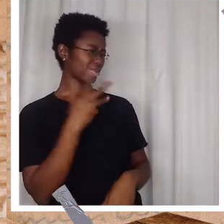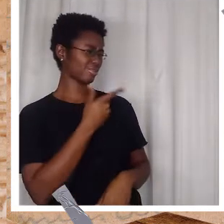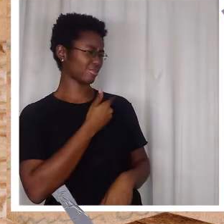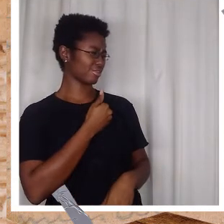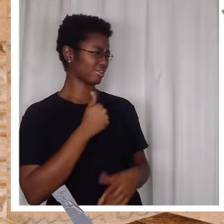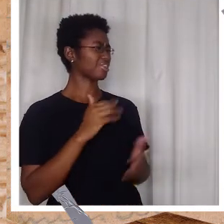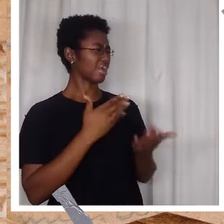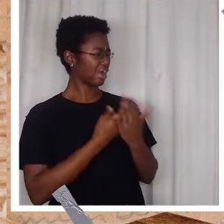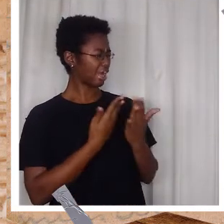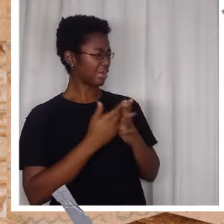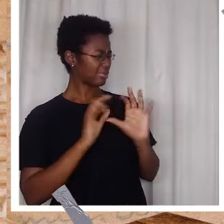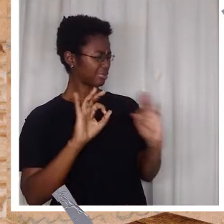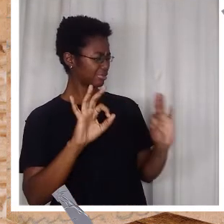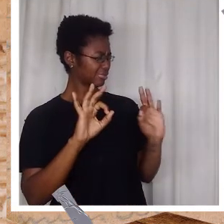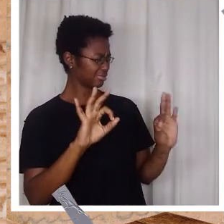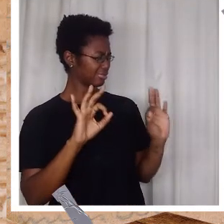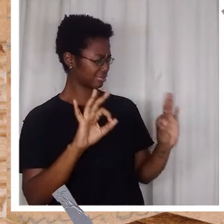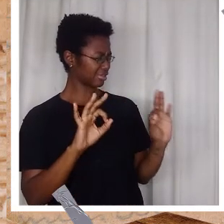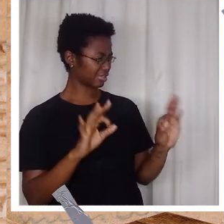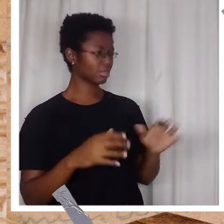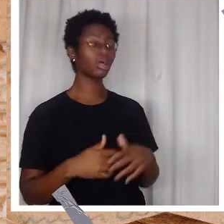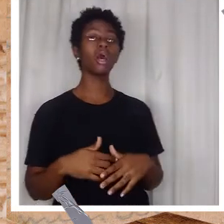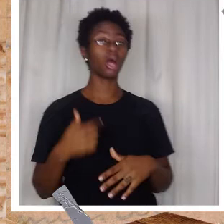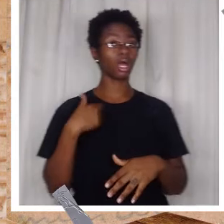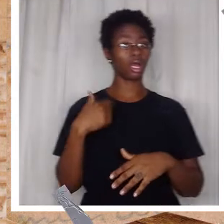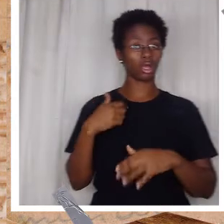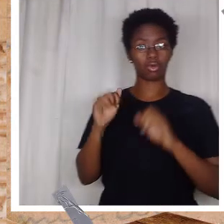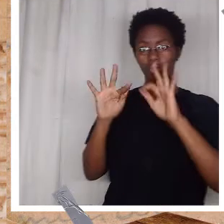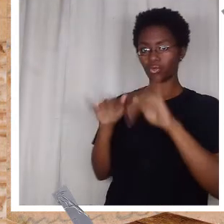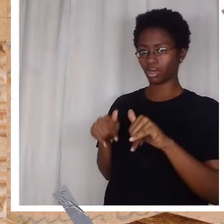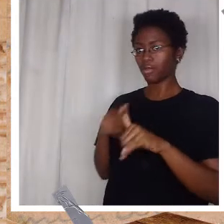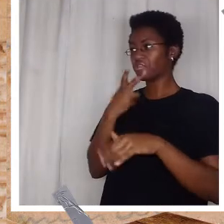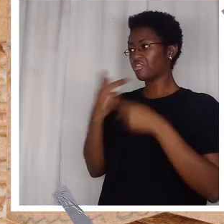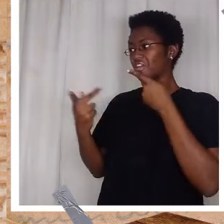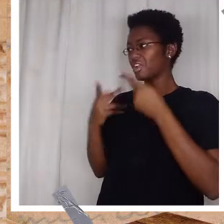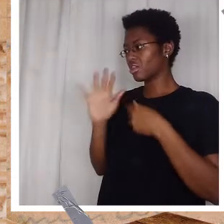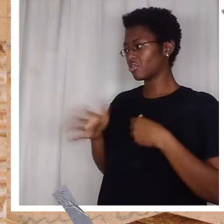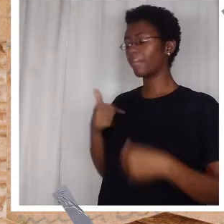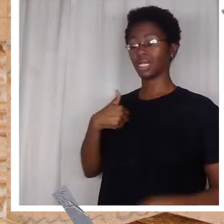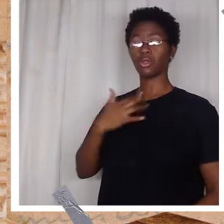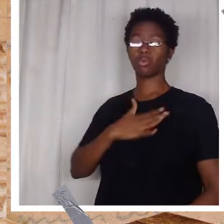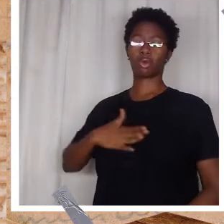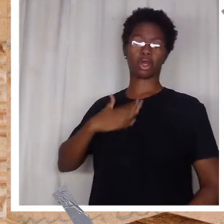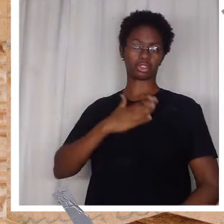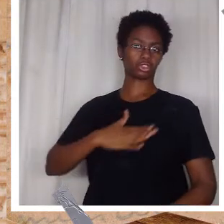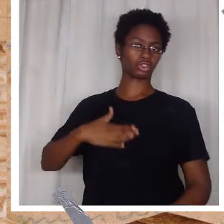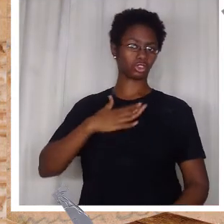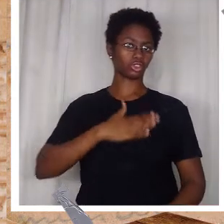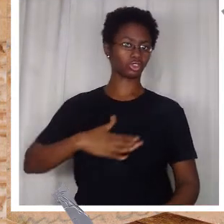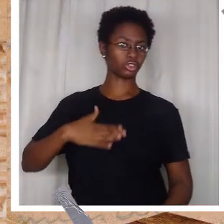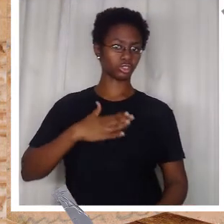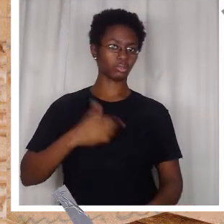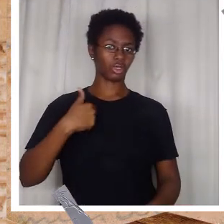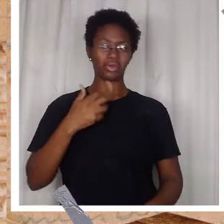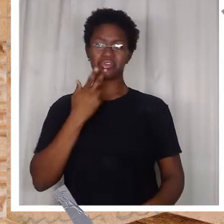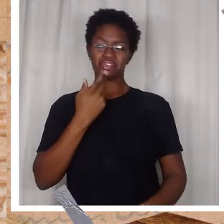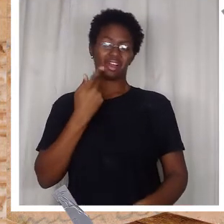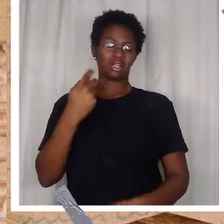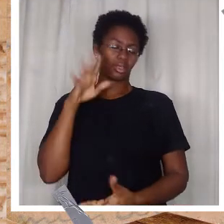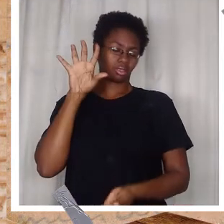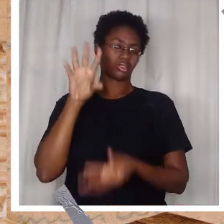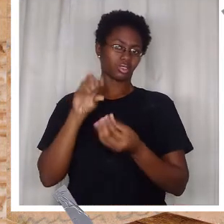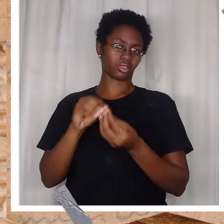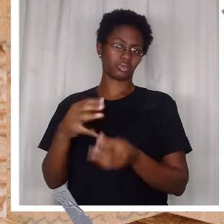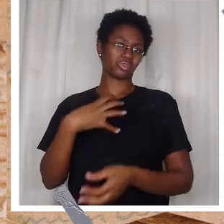como... E a aula aí? Falá-la já seria o suficiente. Mas eu estou satisfeito de ter feito pelo menos essa pequena abordagem do